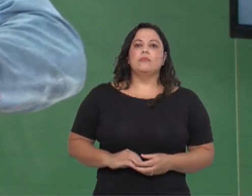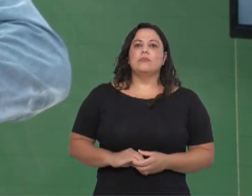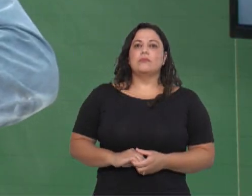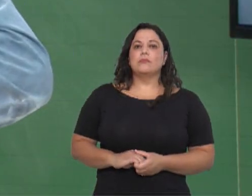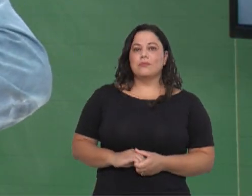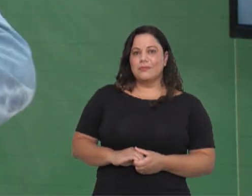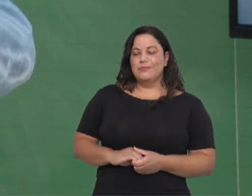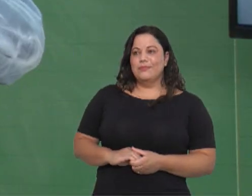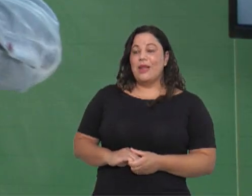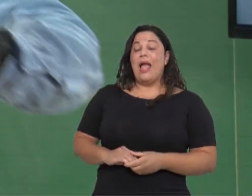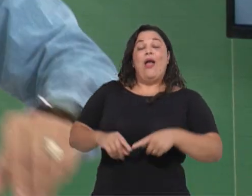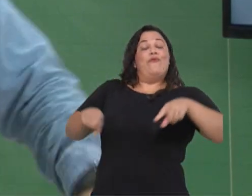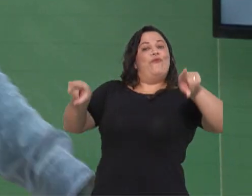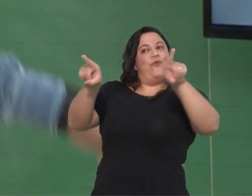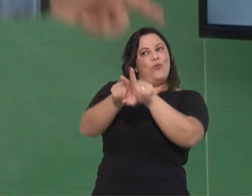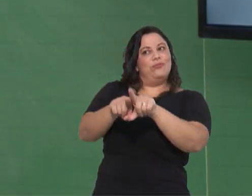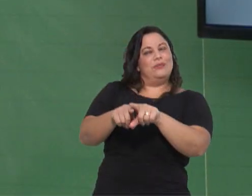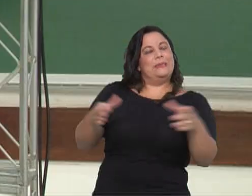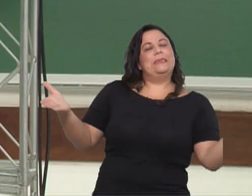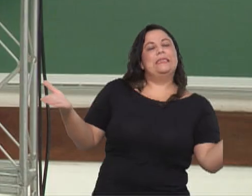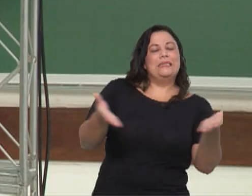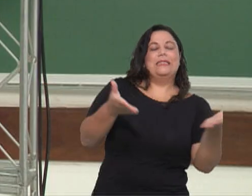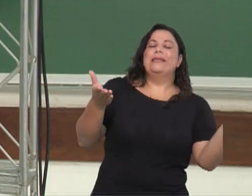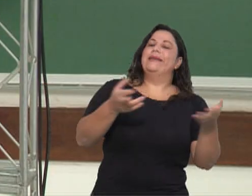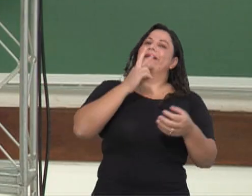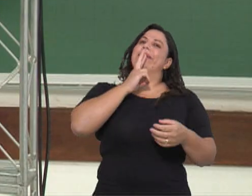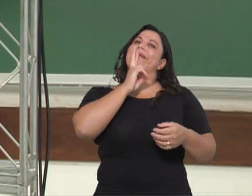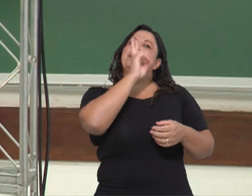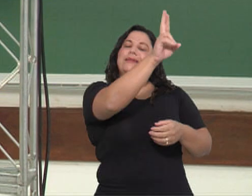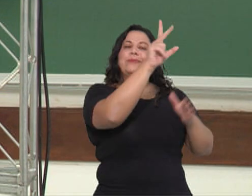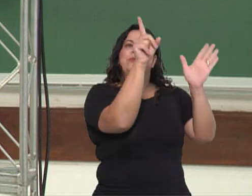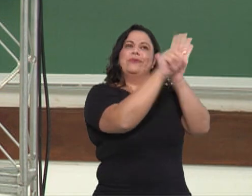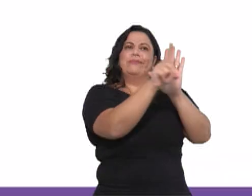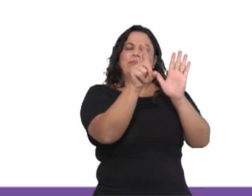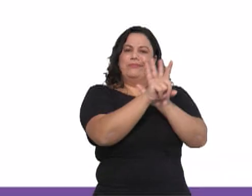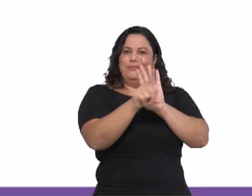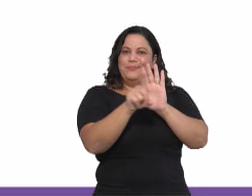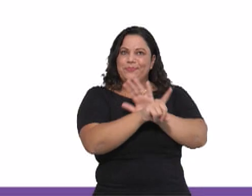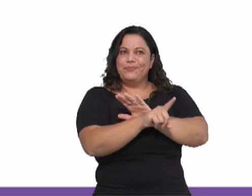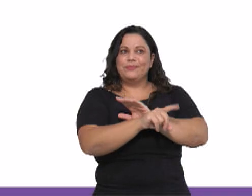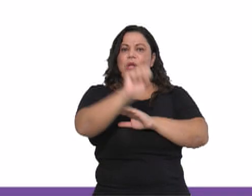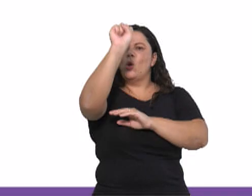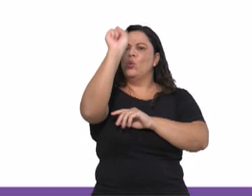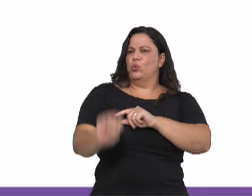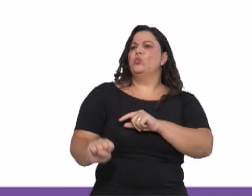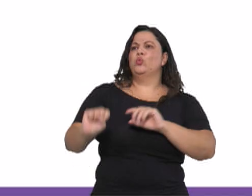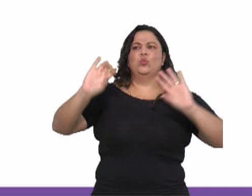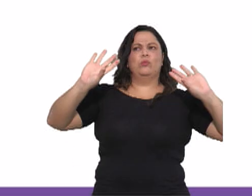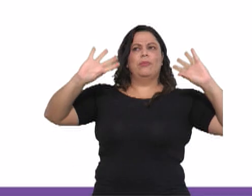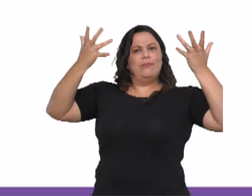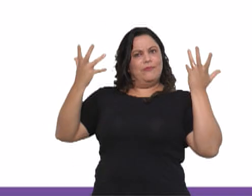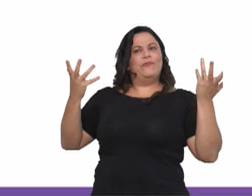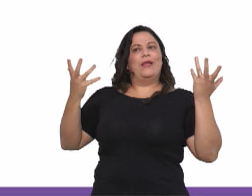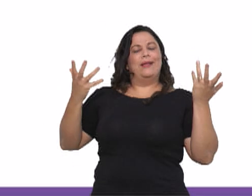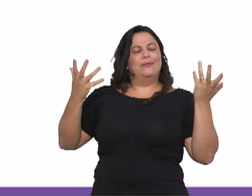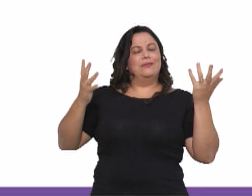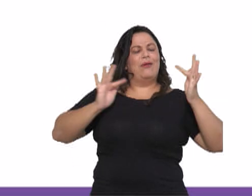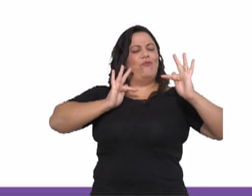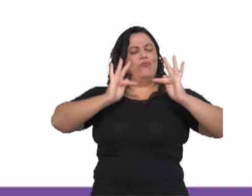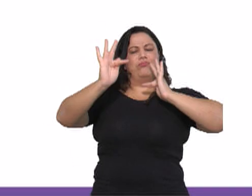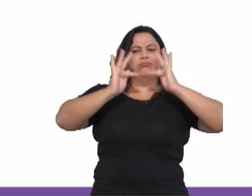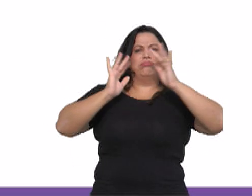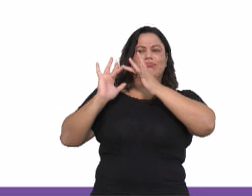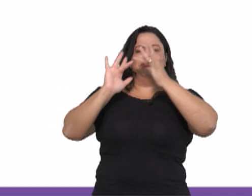Retomamos aqui respondendo o nosso quiz. No sul do Brasil existe uma festa folclórica ligada aos imigrantes europeus.